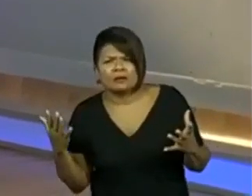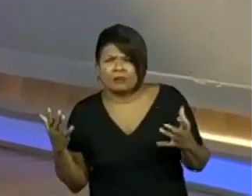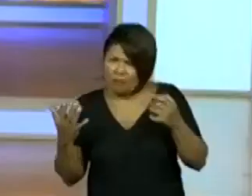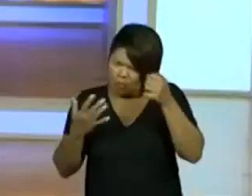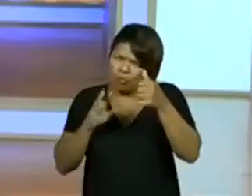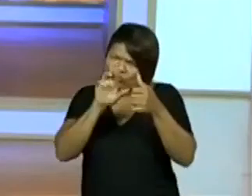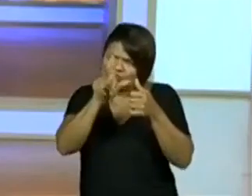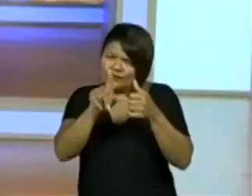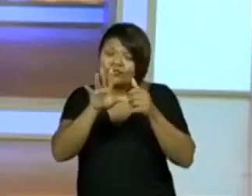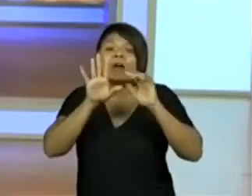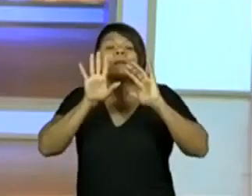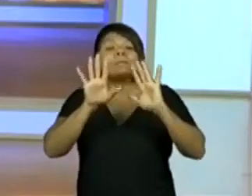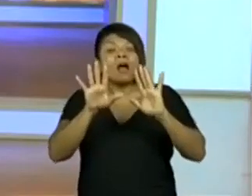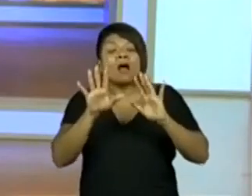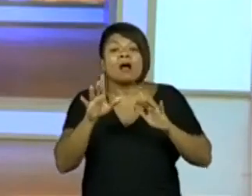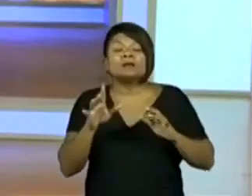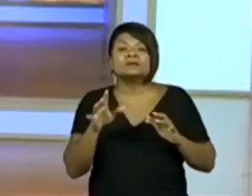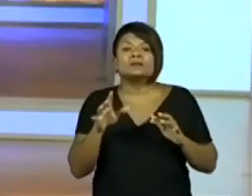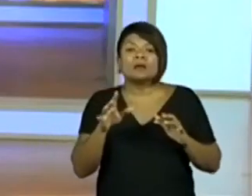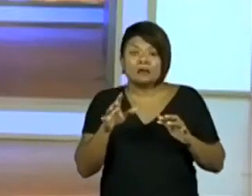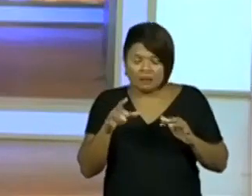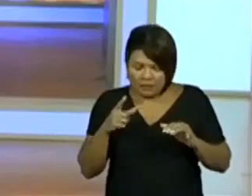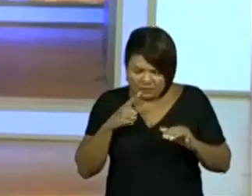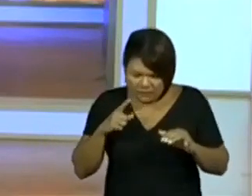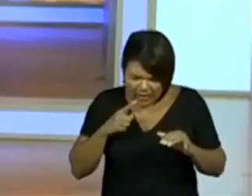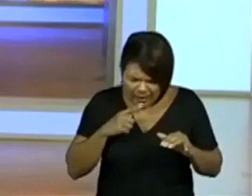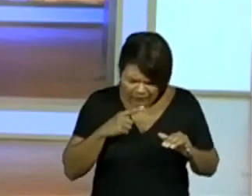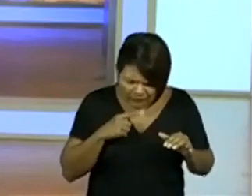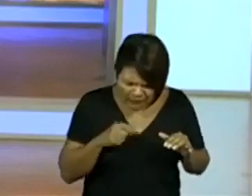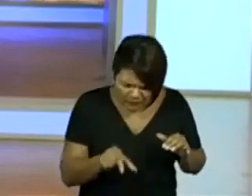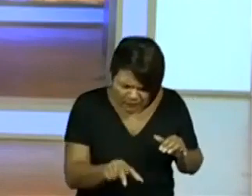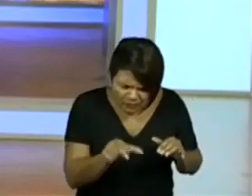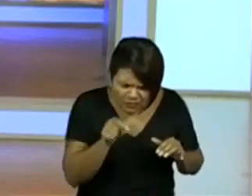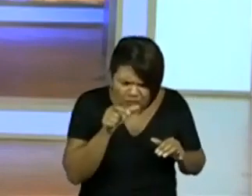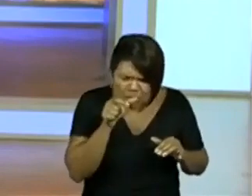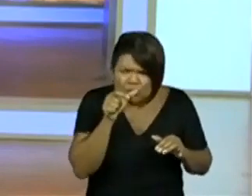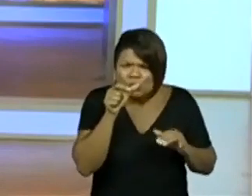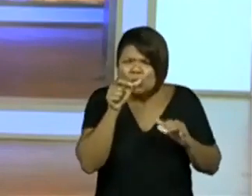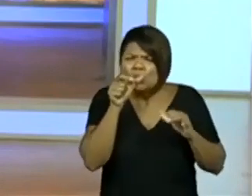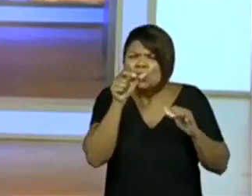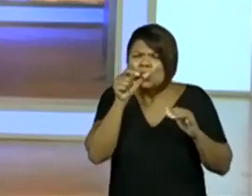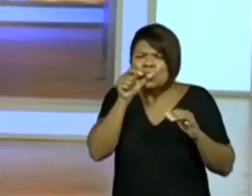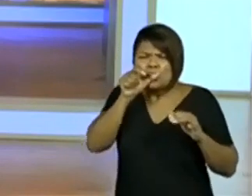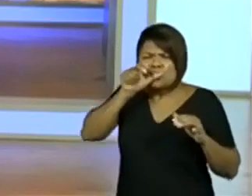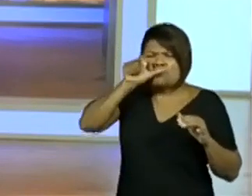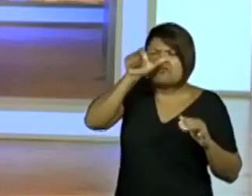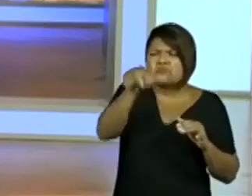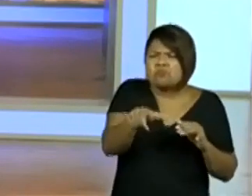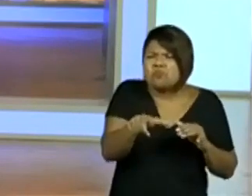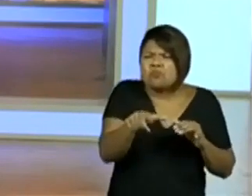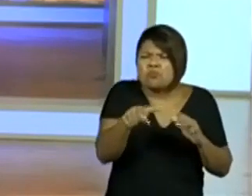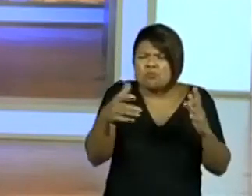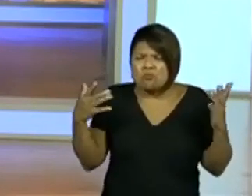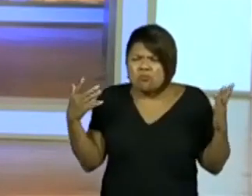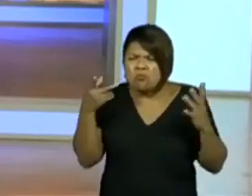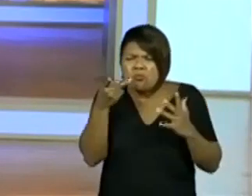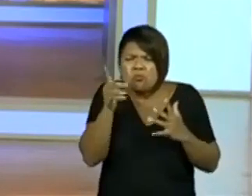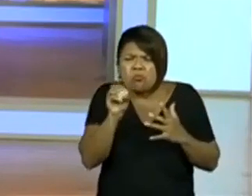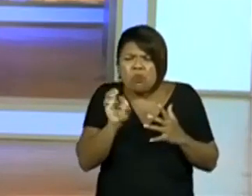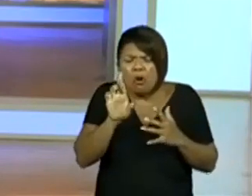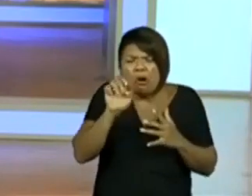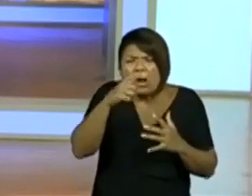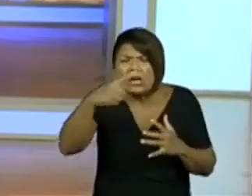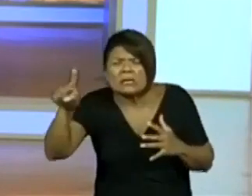uma palavra beijou a sua boca. Cunhataiporã era a mulher.